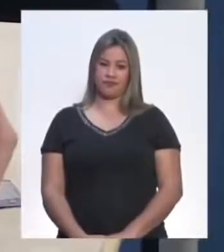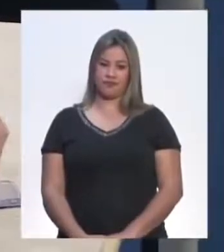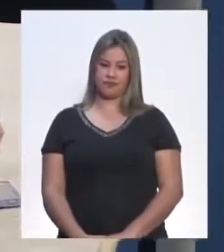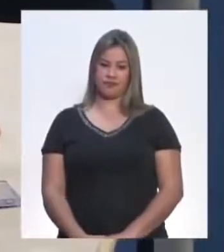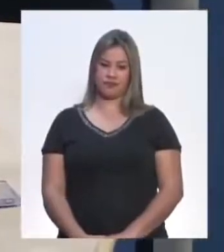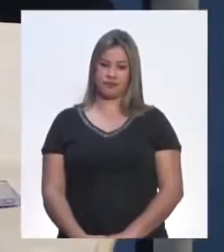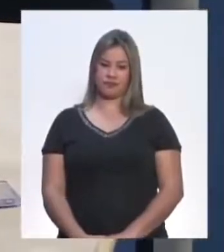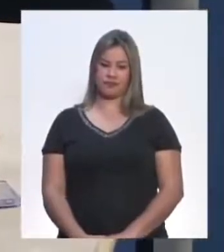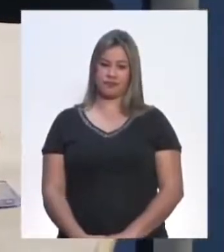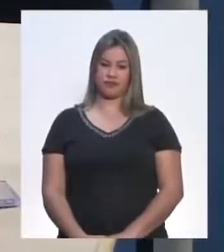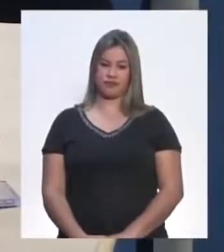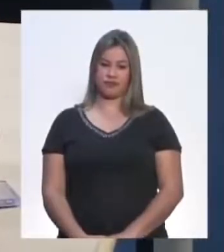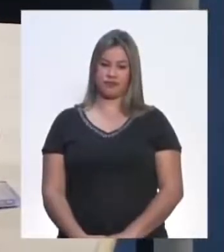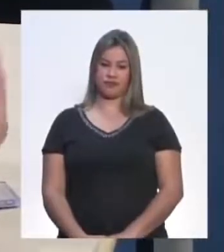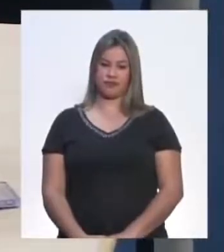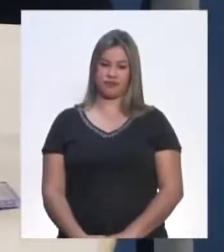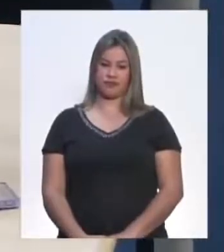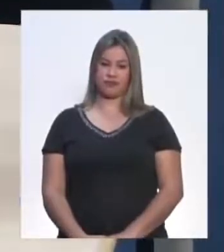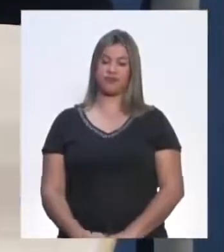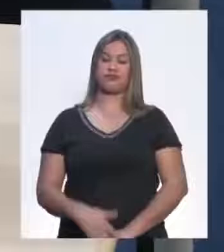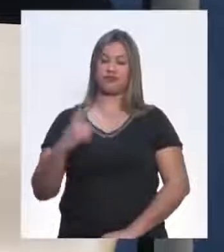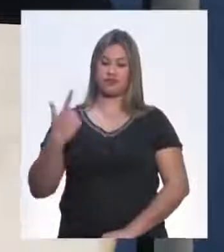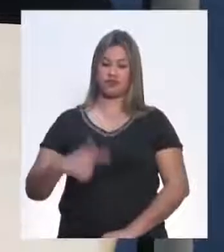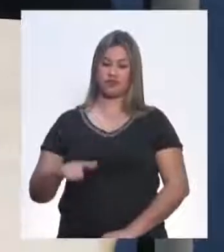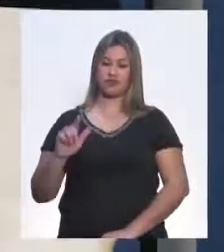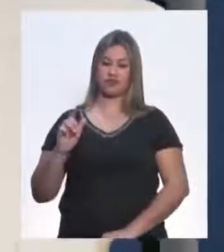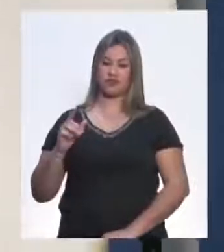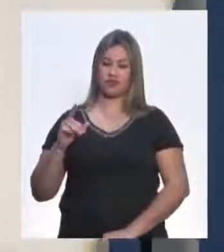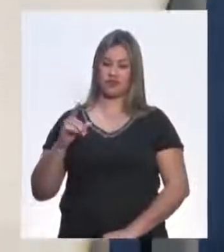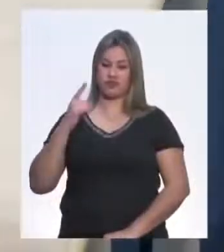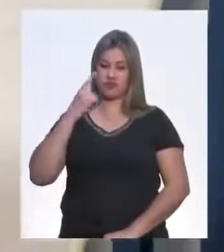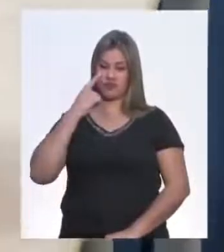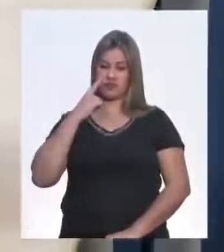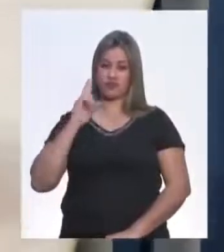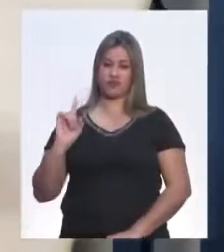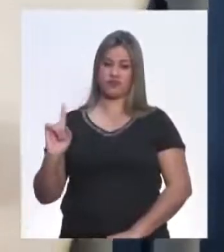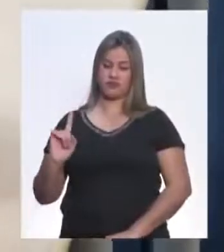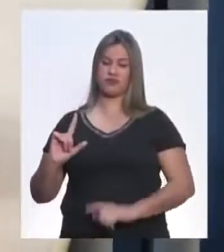encontrar um triângulo também aqui na lateral. Então, eu vou lá aqui, ó.